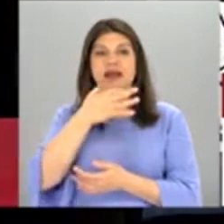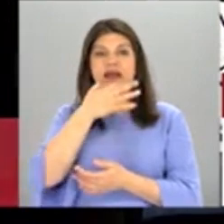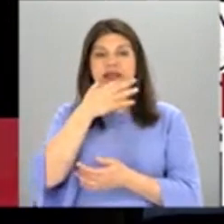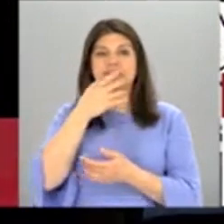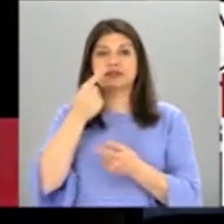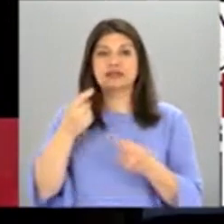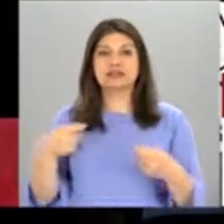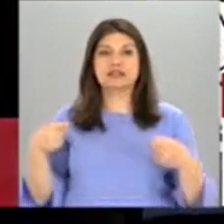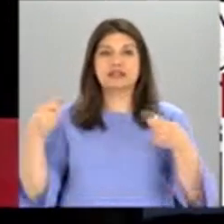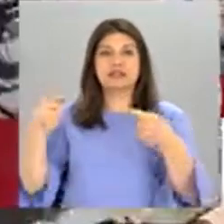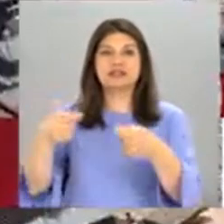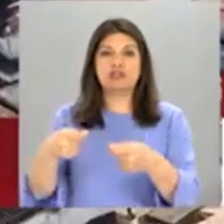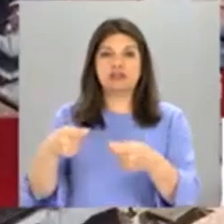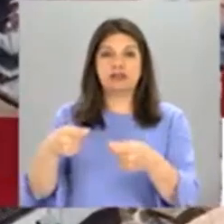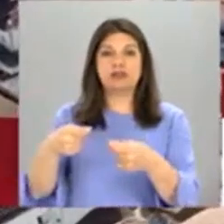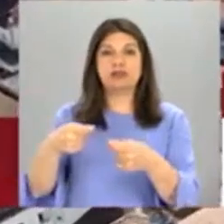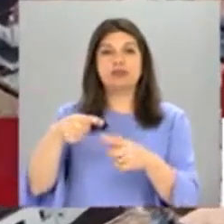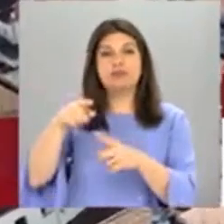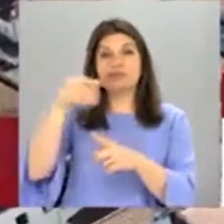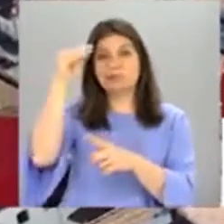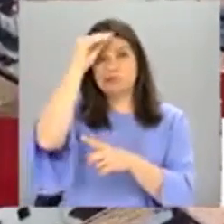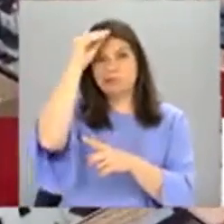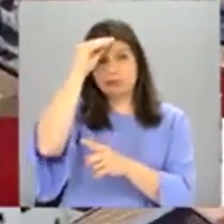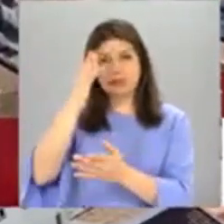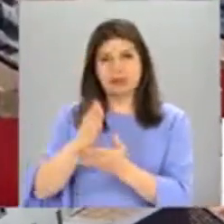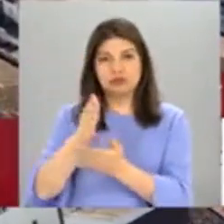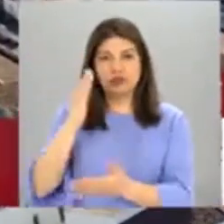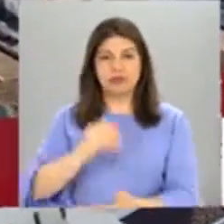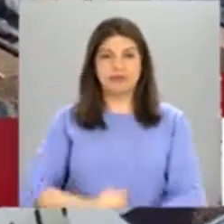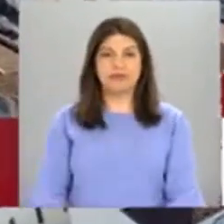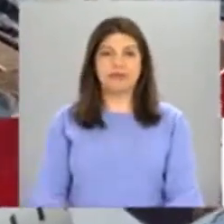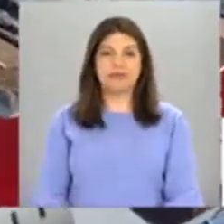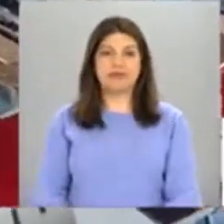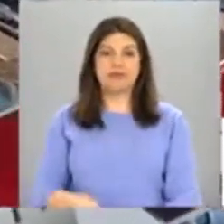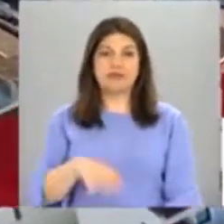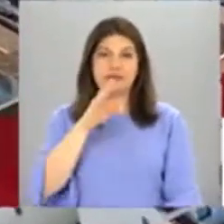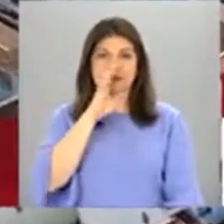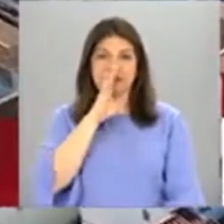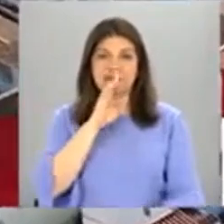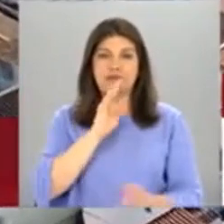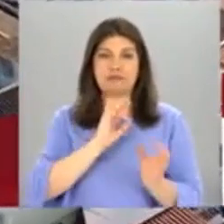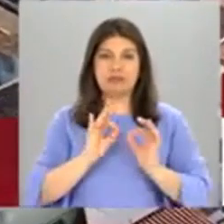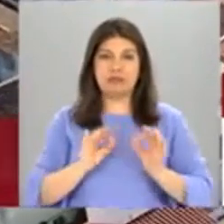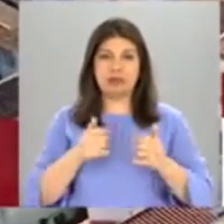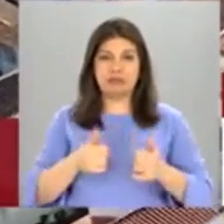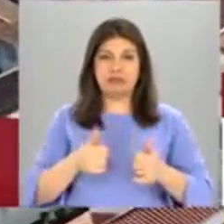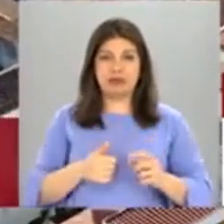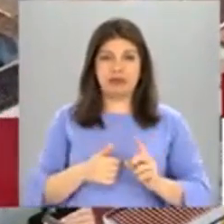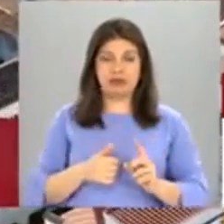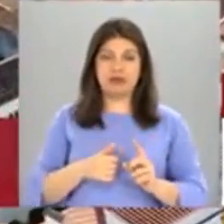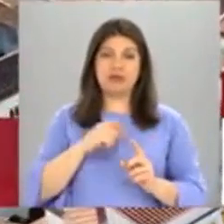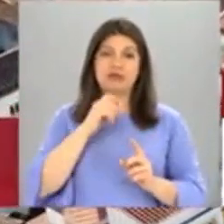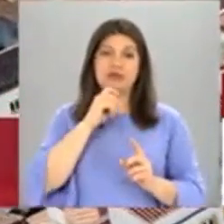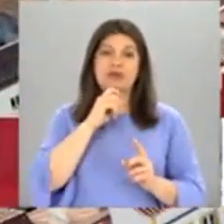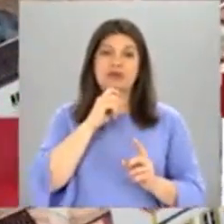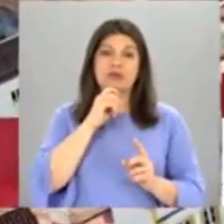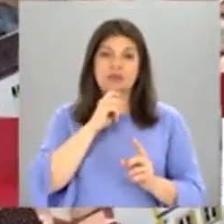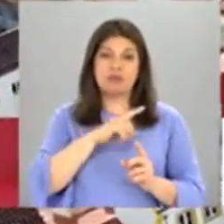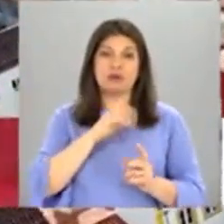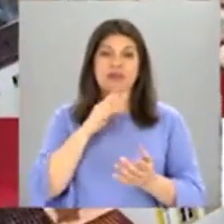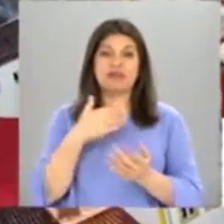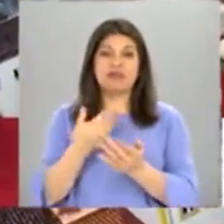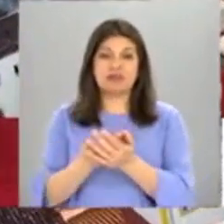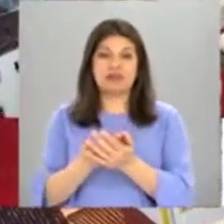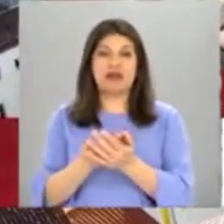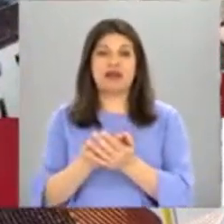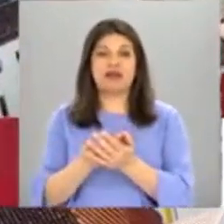investimentos no interior do país. Se não for bem acautelado, vai ter até impactos muito maiores